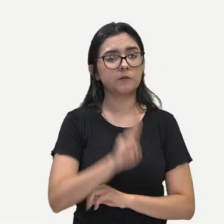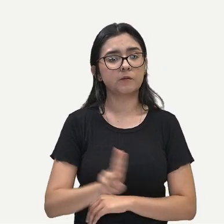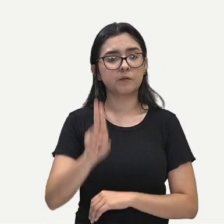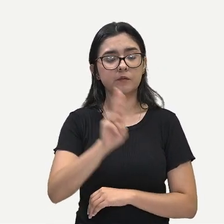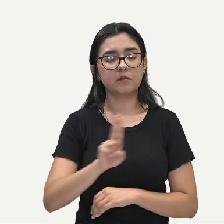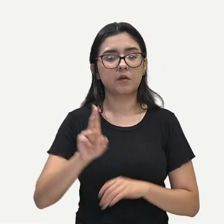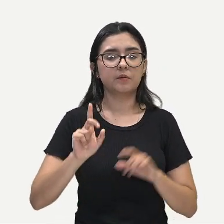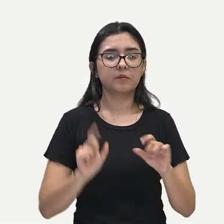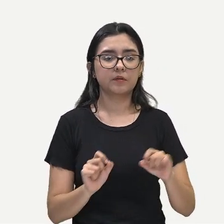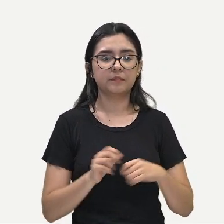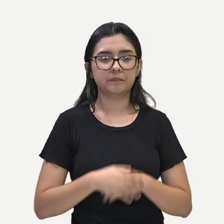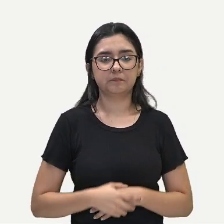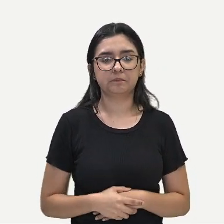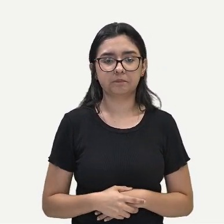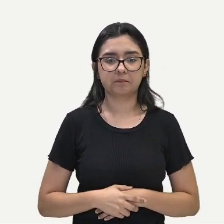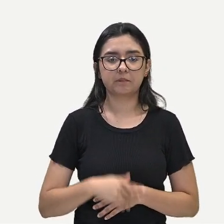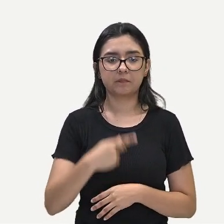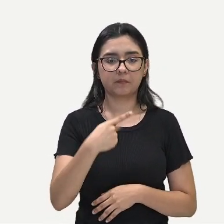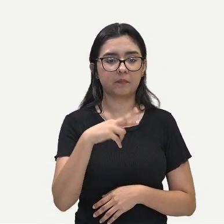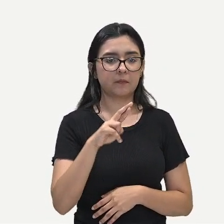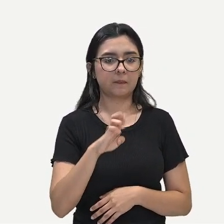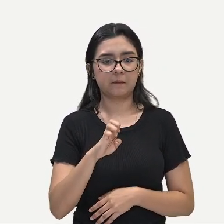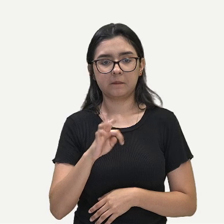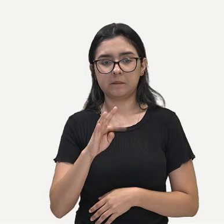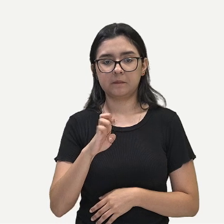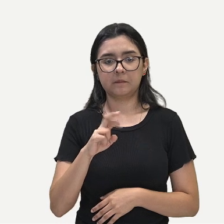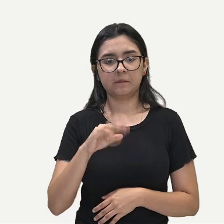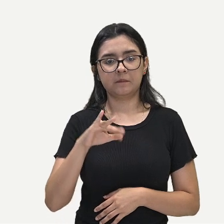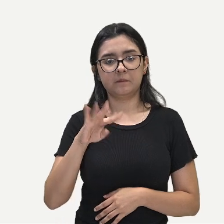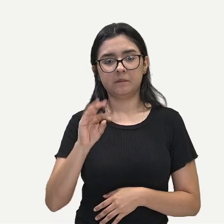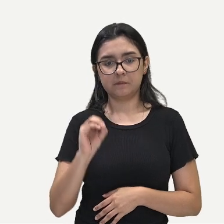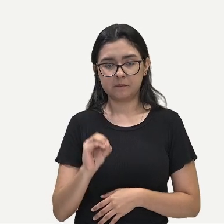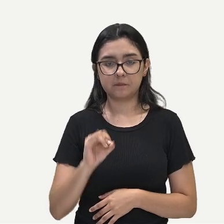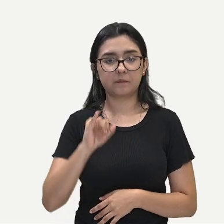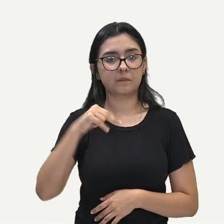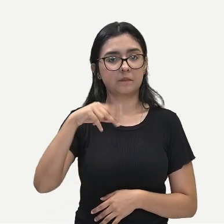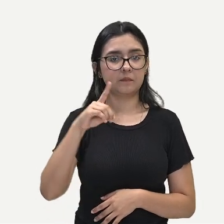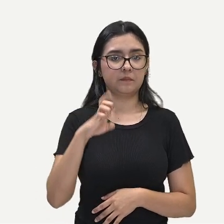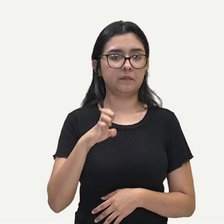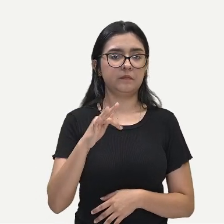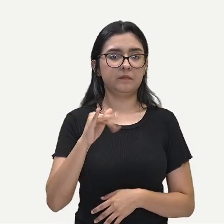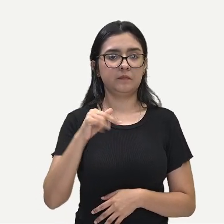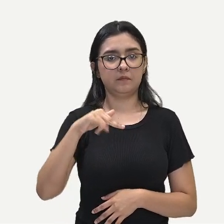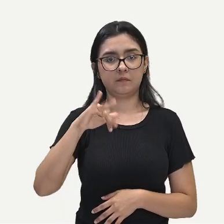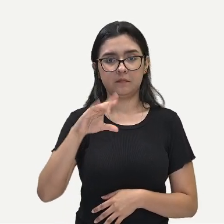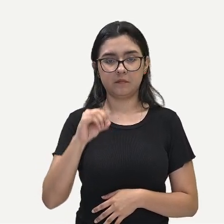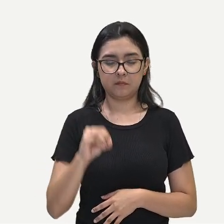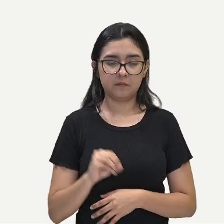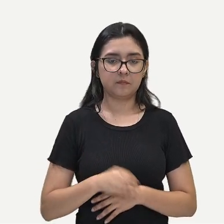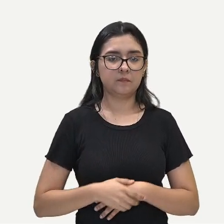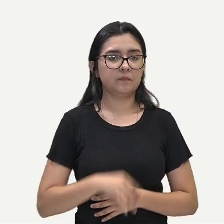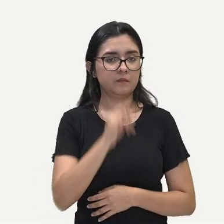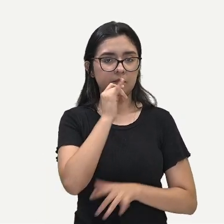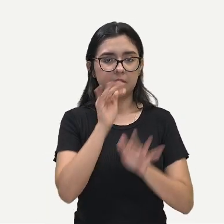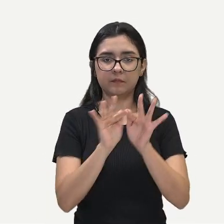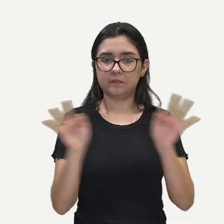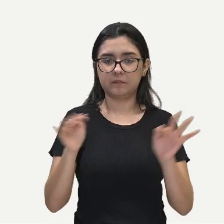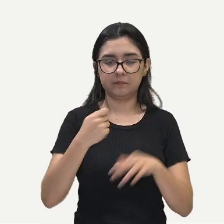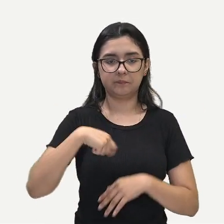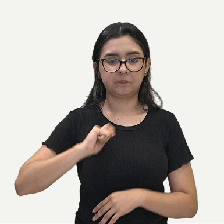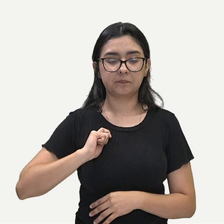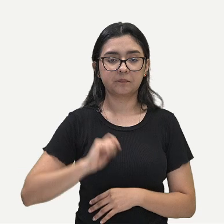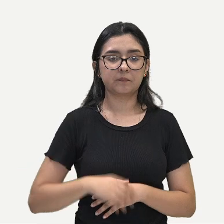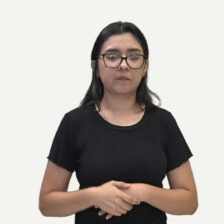utilizar o pretérito indefinido. Por exemplo, el sábado por la noche